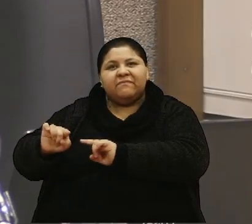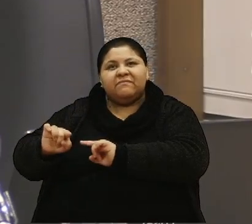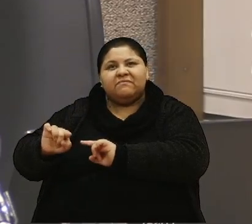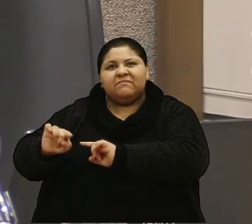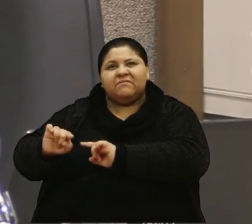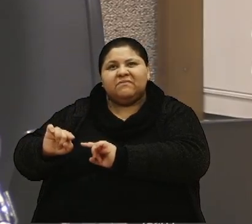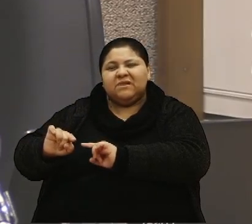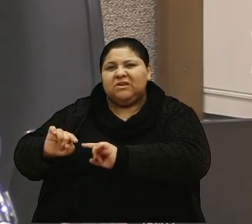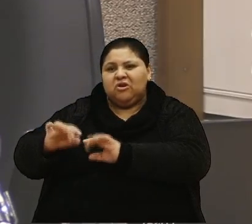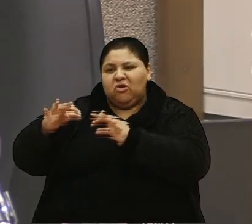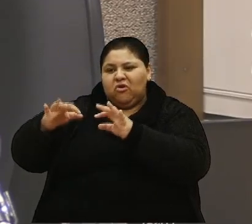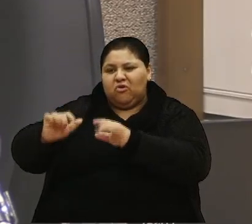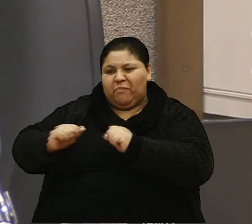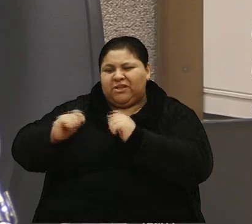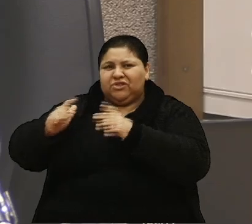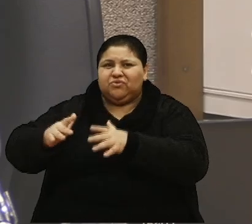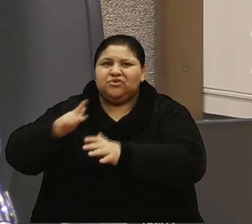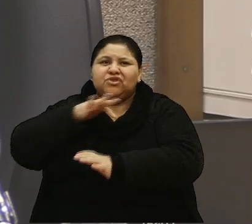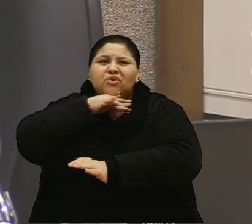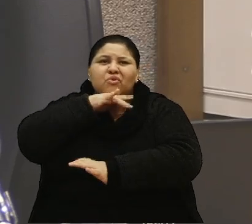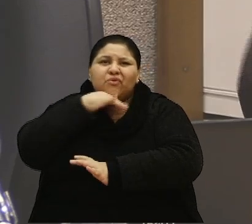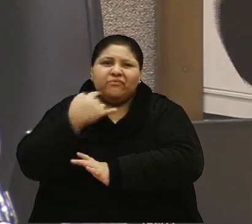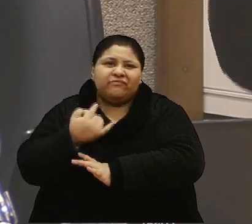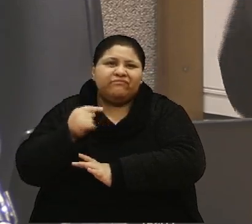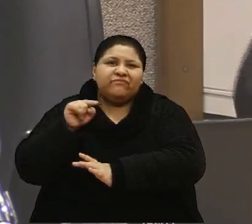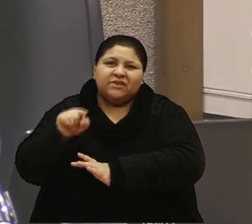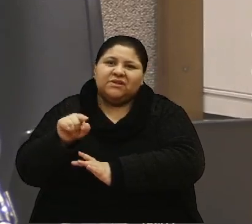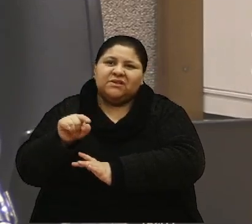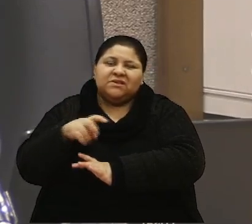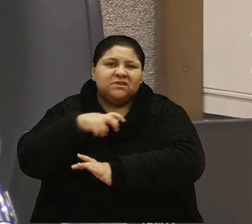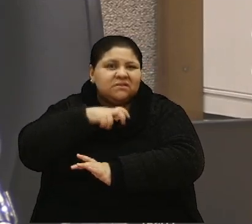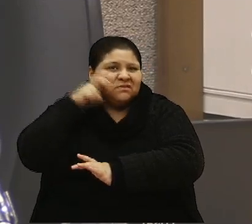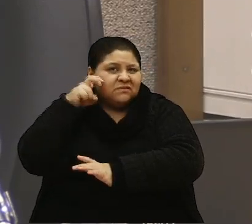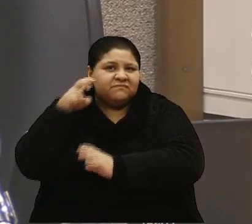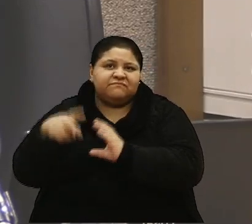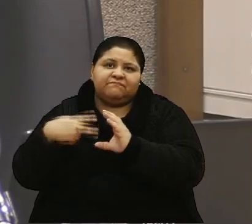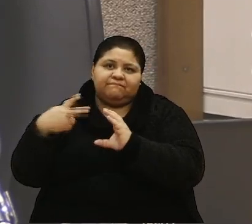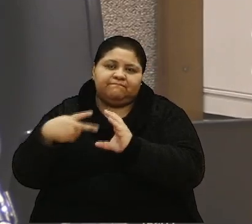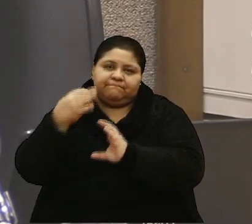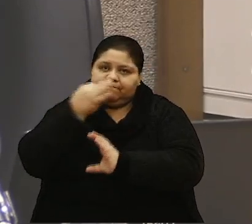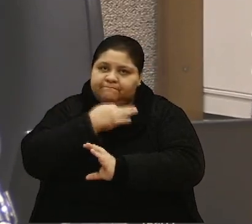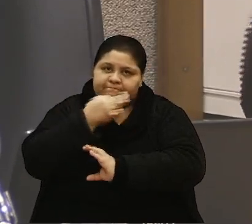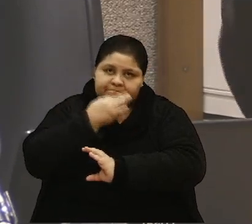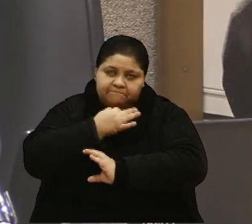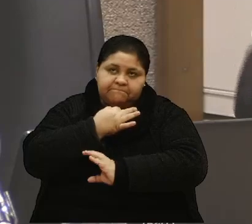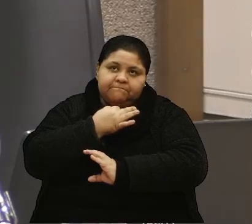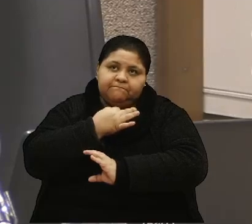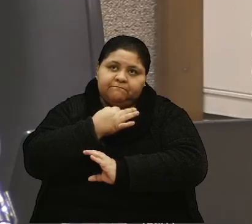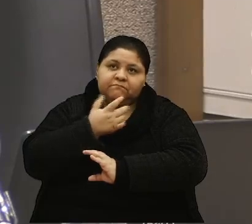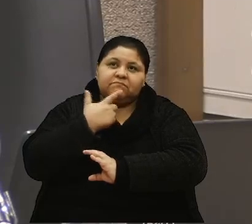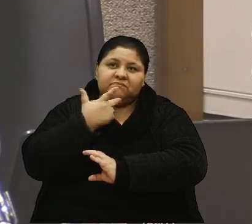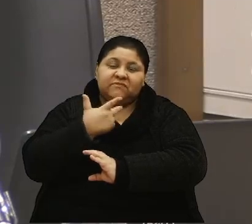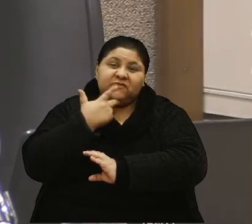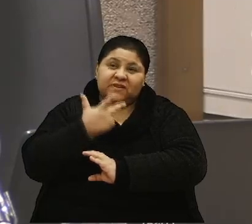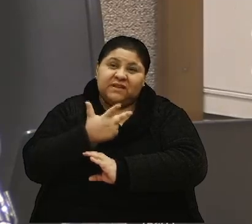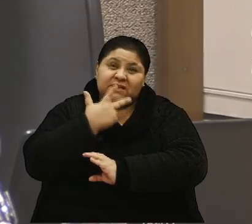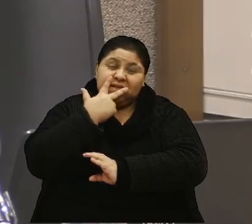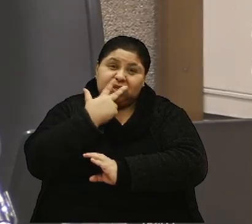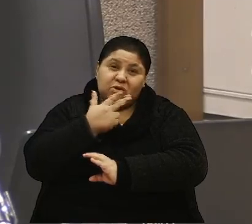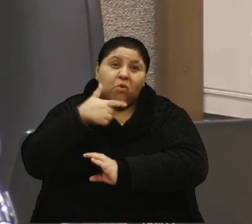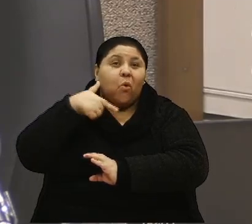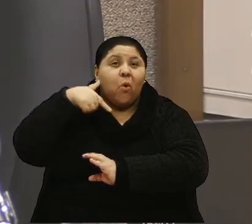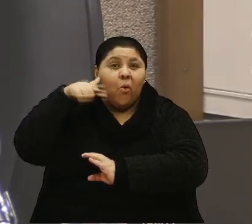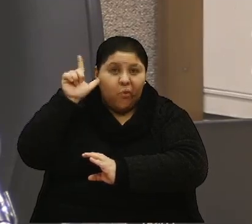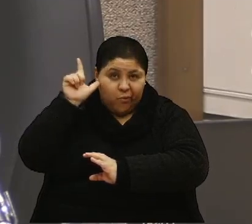muito ruim, né, capanosa. Isso envergonha a Câmara Municipal de Caxias do Sul, manifestações como a que tivemos a